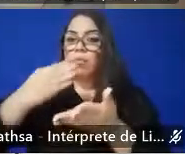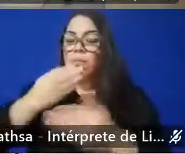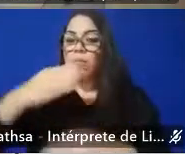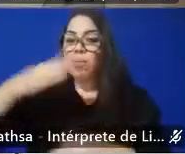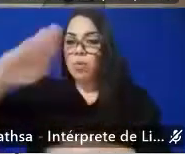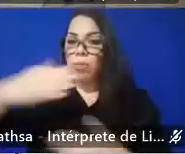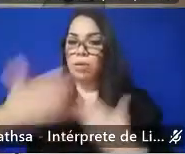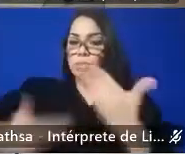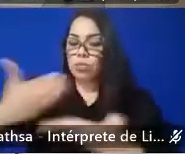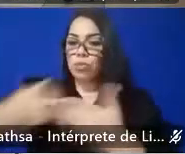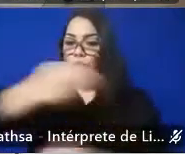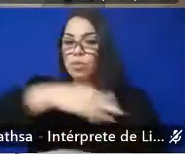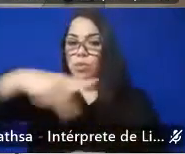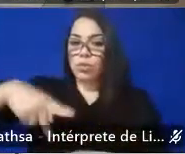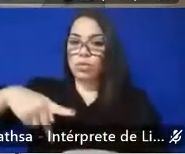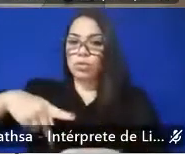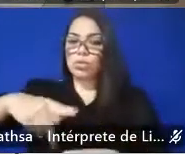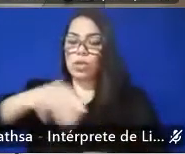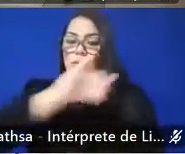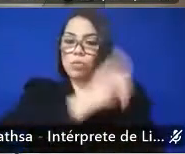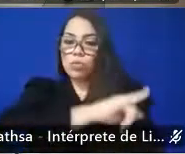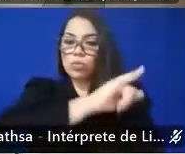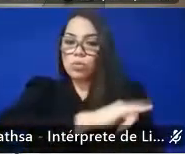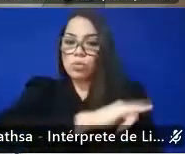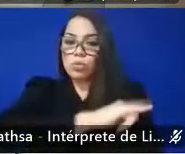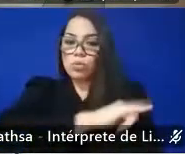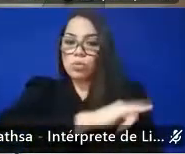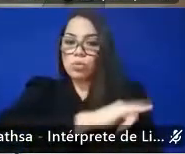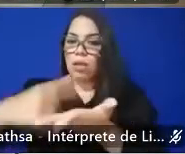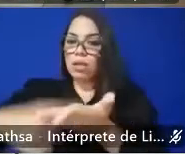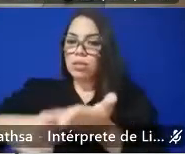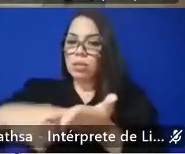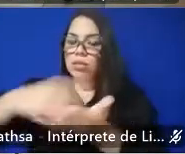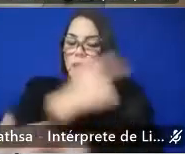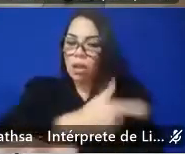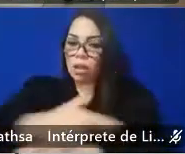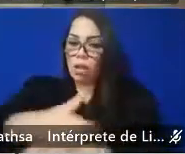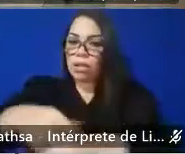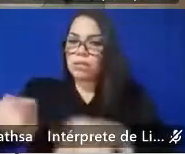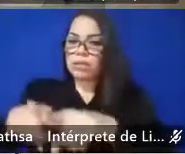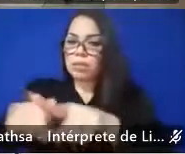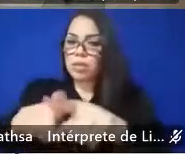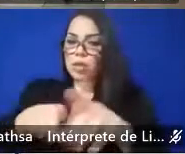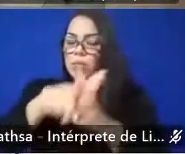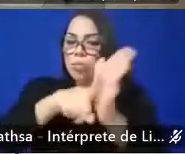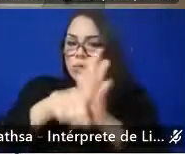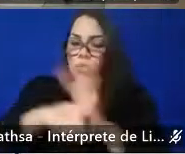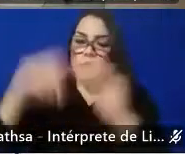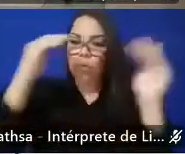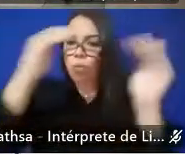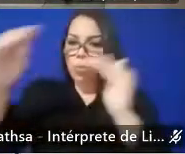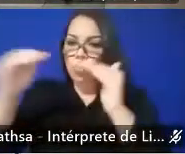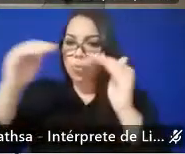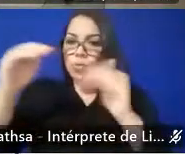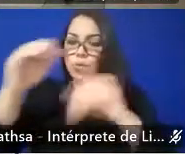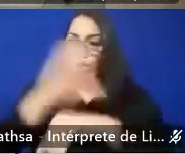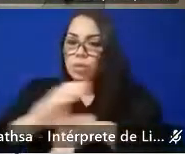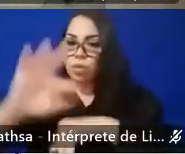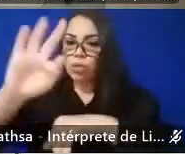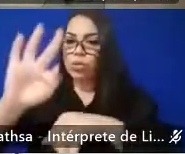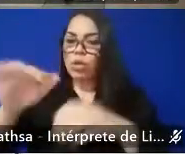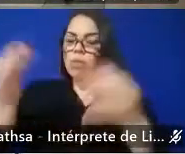Janeiro com dedicação e lealdade promover e fiscalizar a obediência à constituição EA exata aplicação